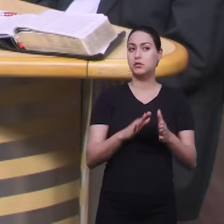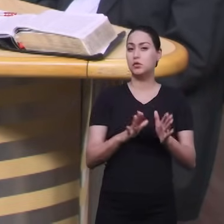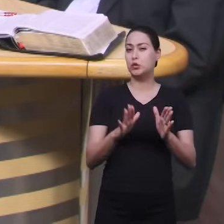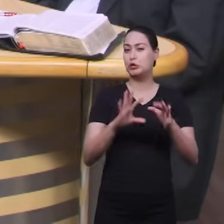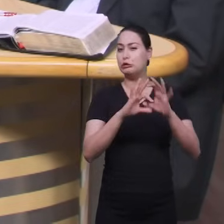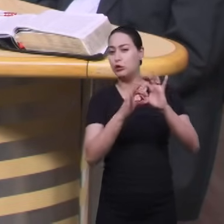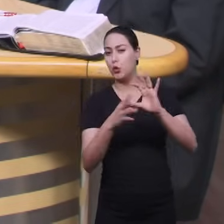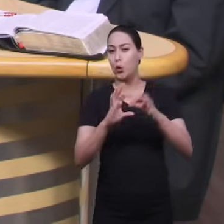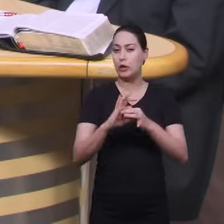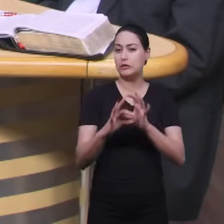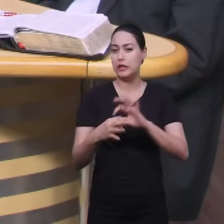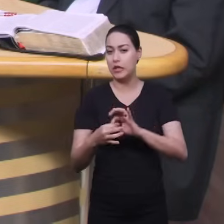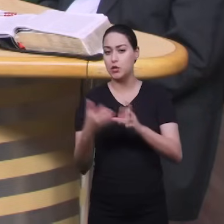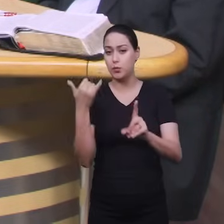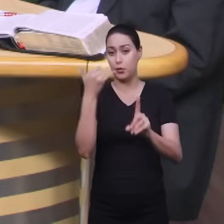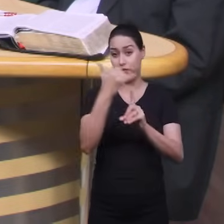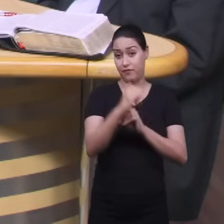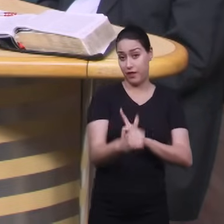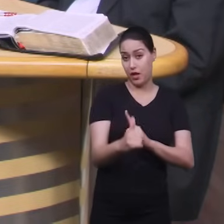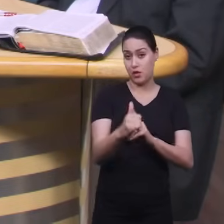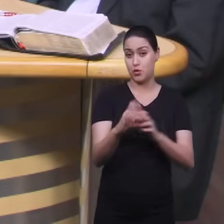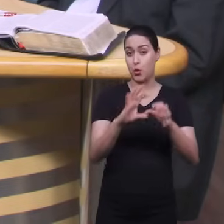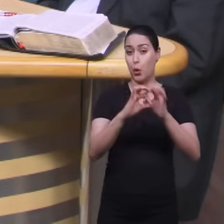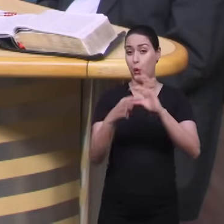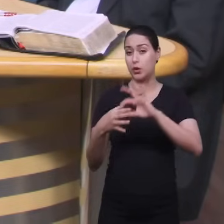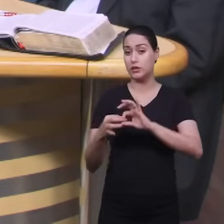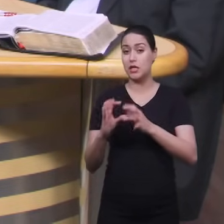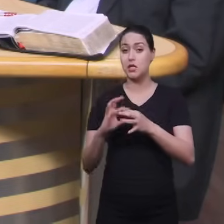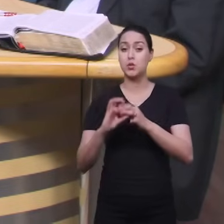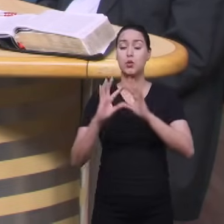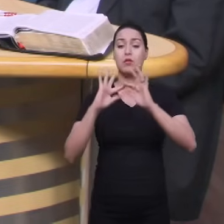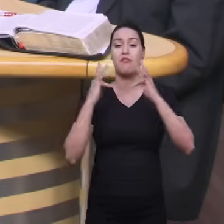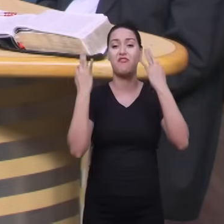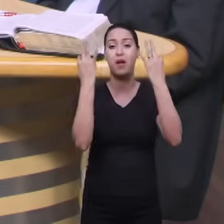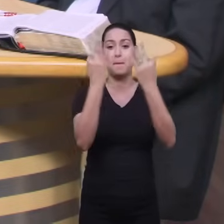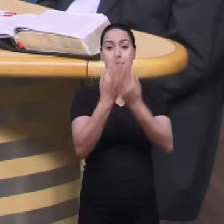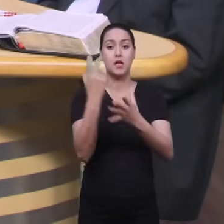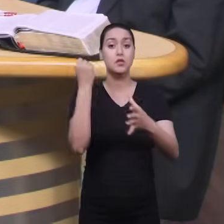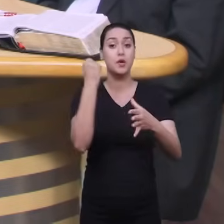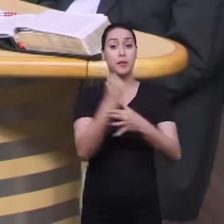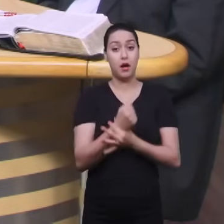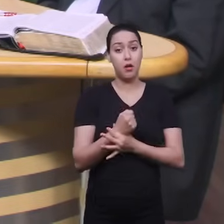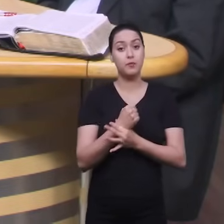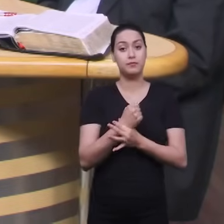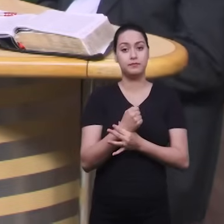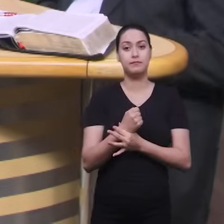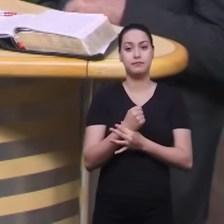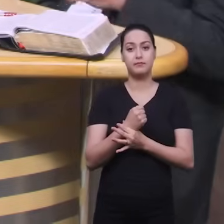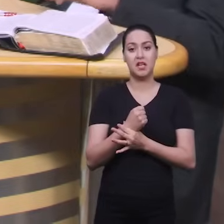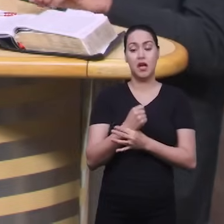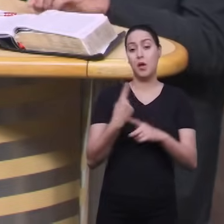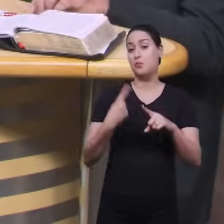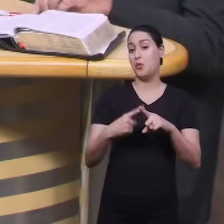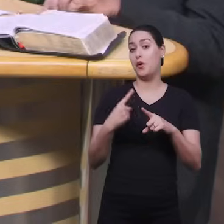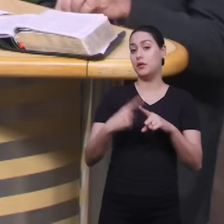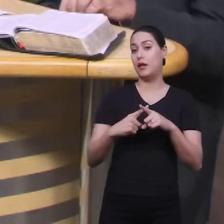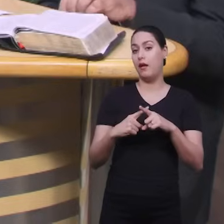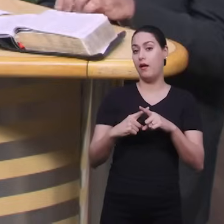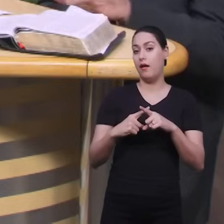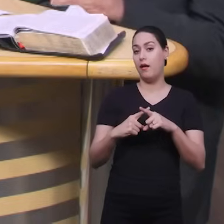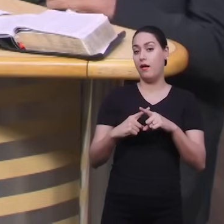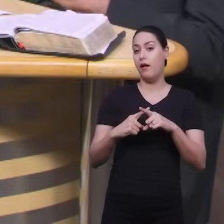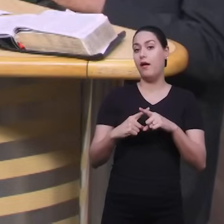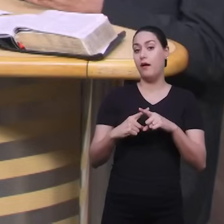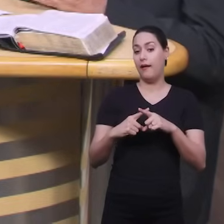do contexto Profético e do contexto da família de Abraão isso poderia fazer com que ele se percebesse como